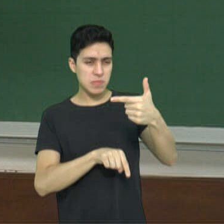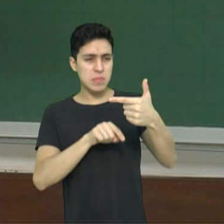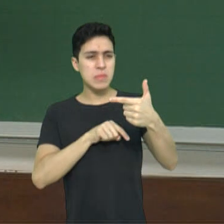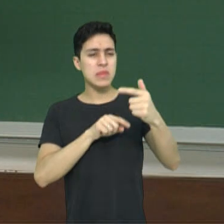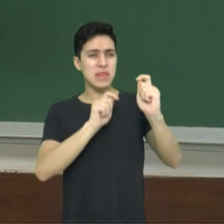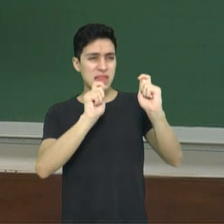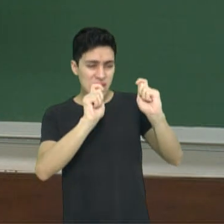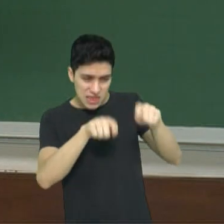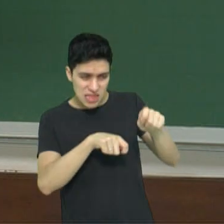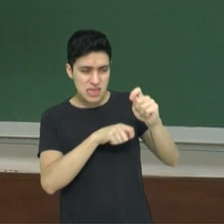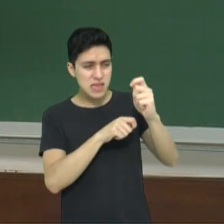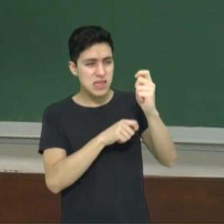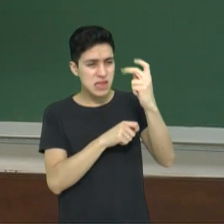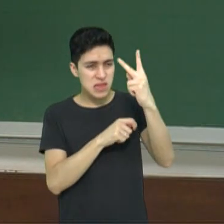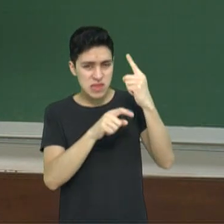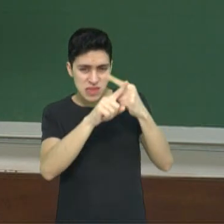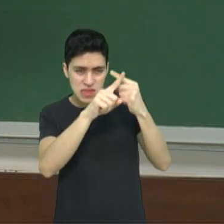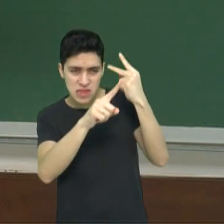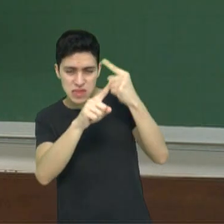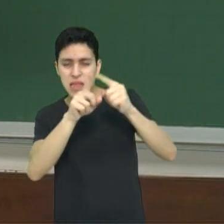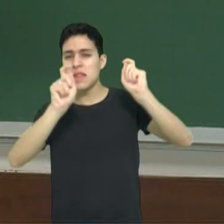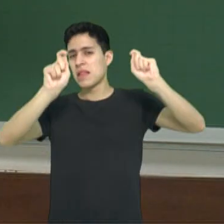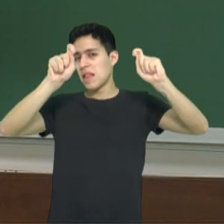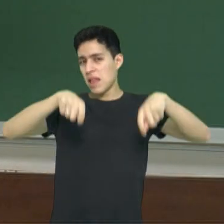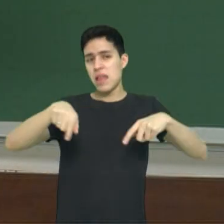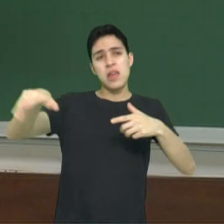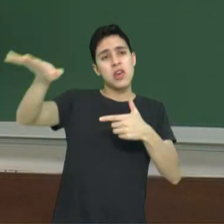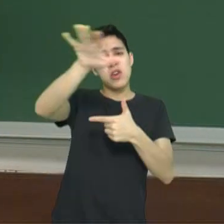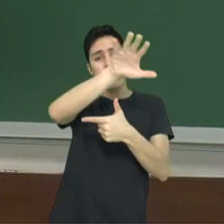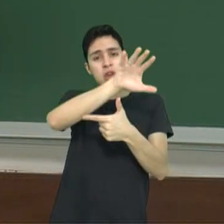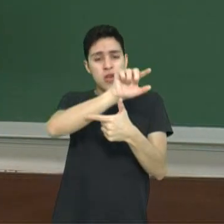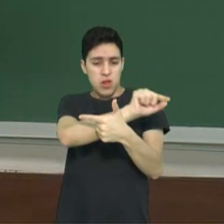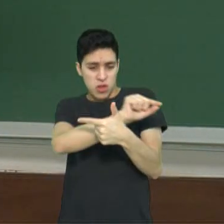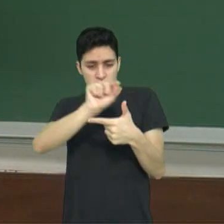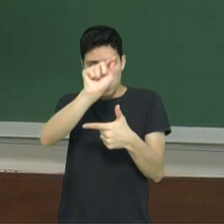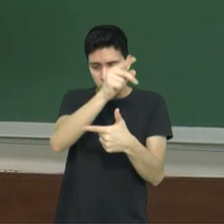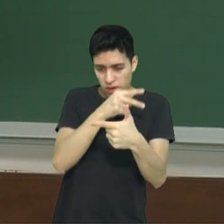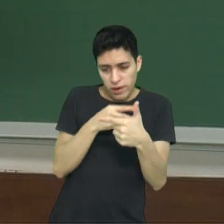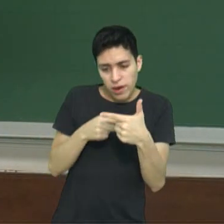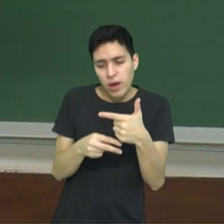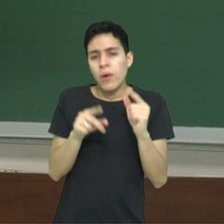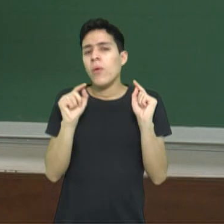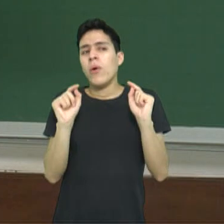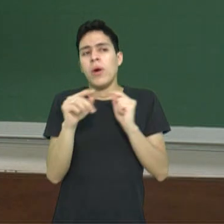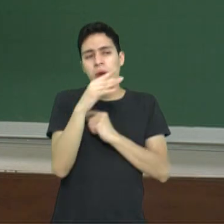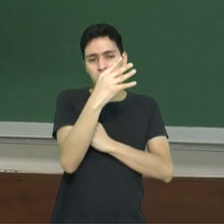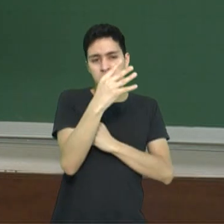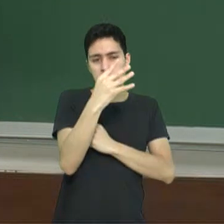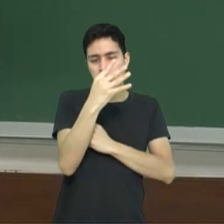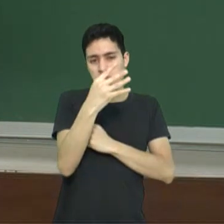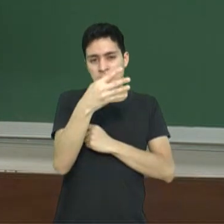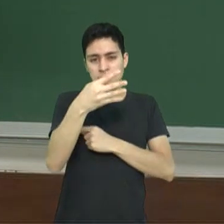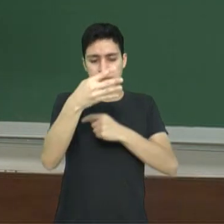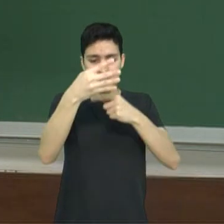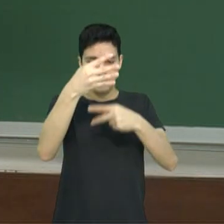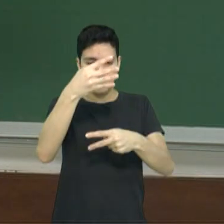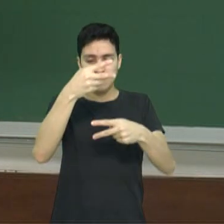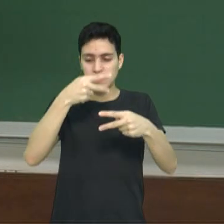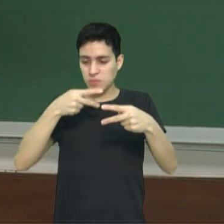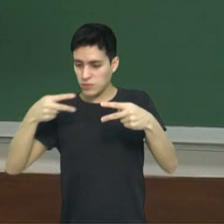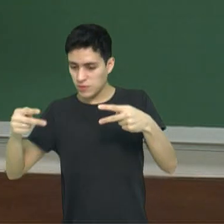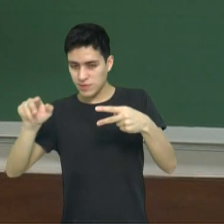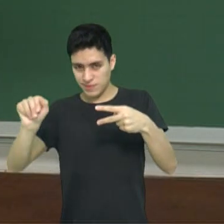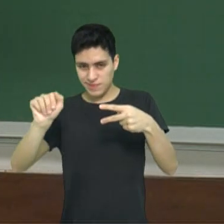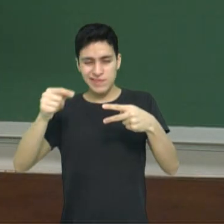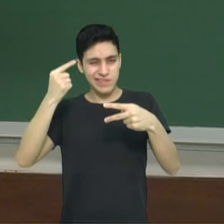de 2. Então, se nós dividirmos por 2 a equação inteira, nós obteremos assim, ó, 4 dividido por 2,